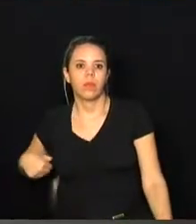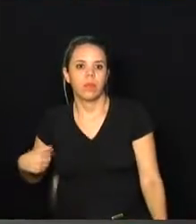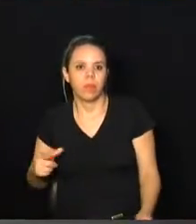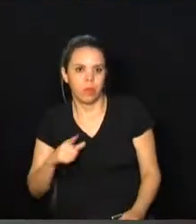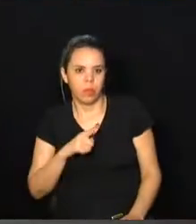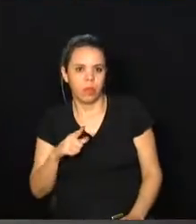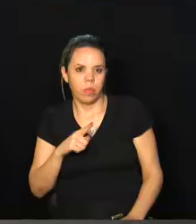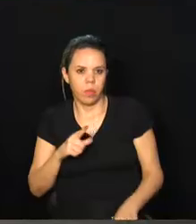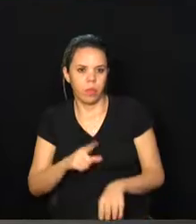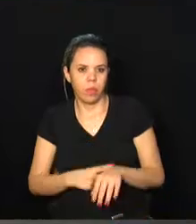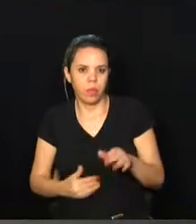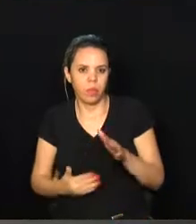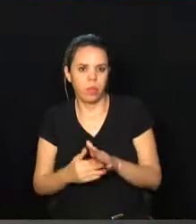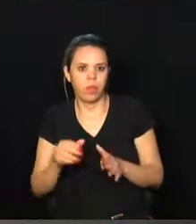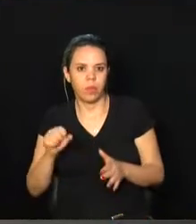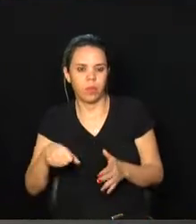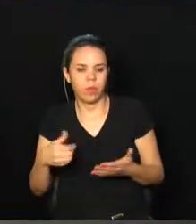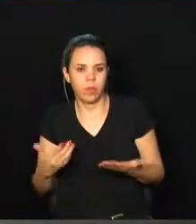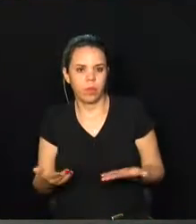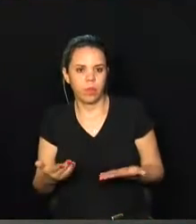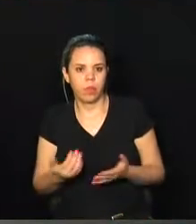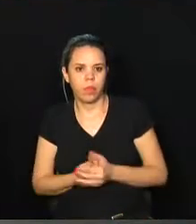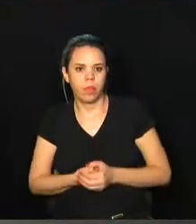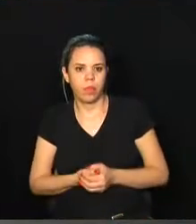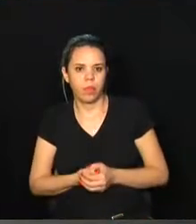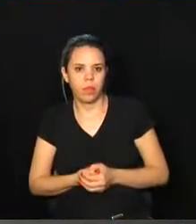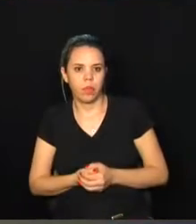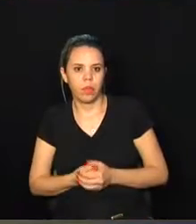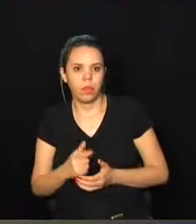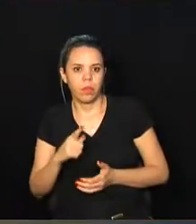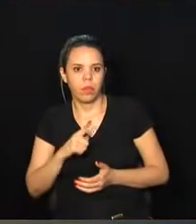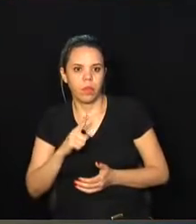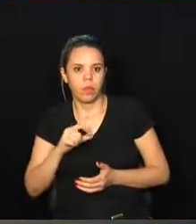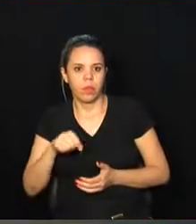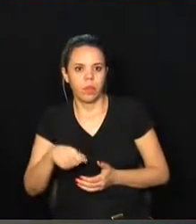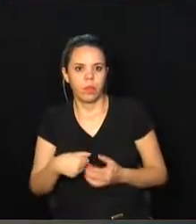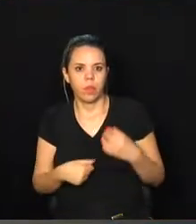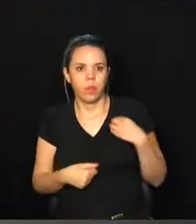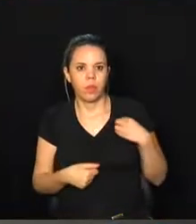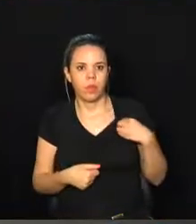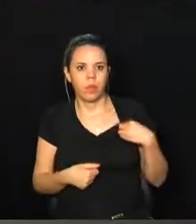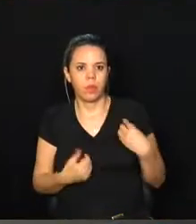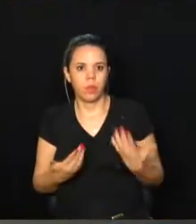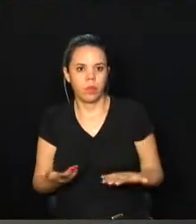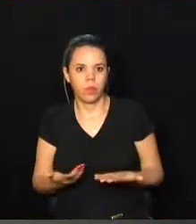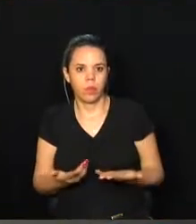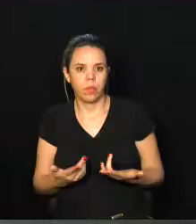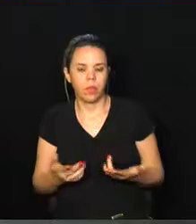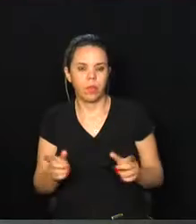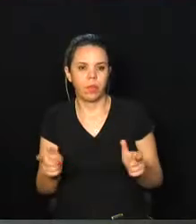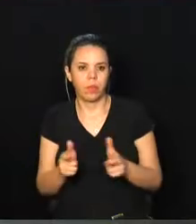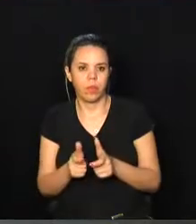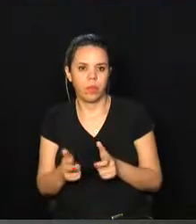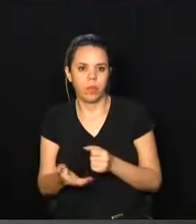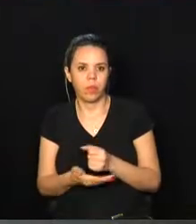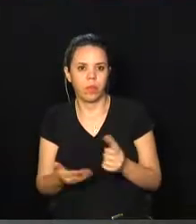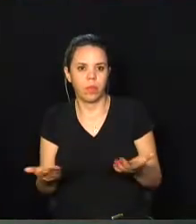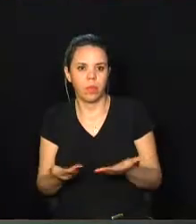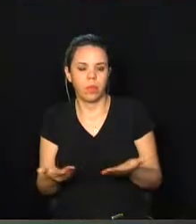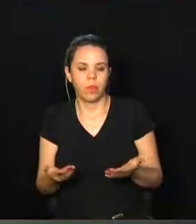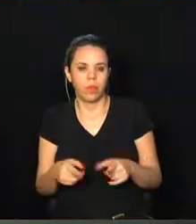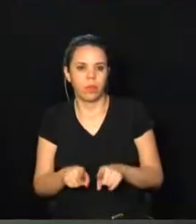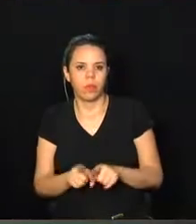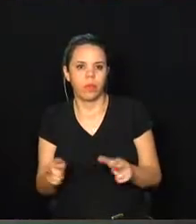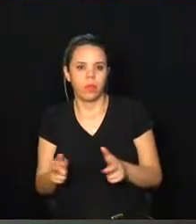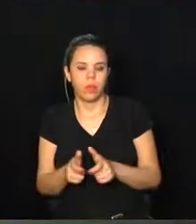Tinha atraso, sem dúvida, tinha atraso, sem dúvida, mas eram bem menores do que são hoje e